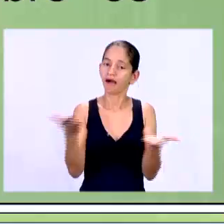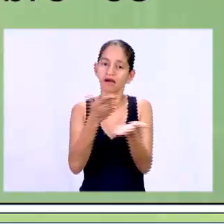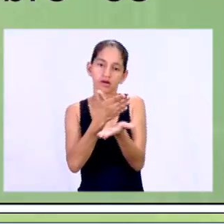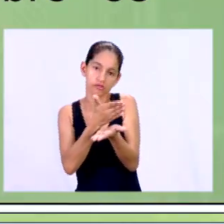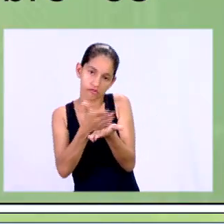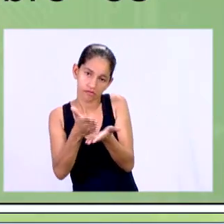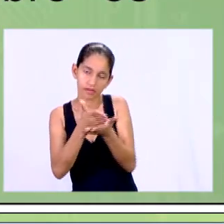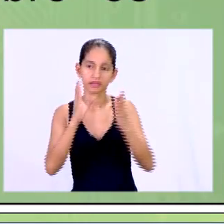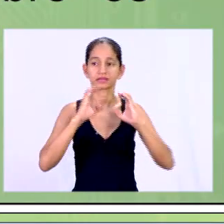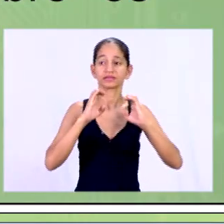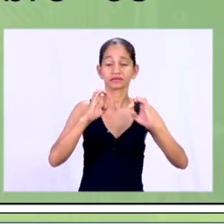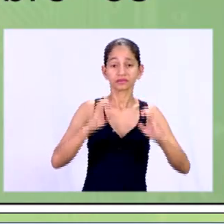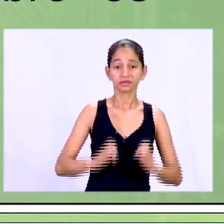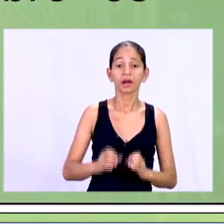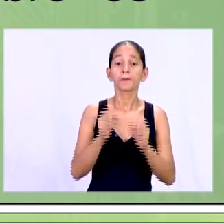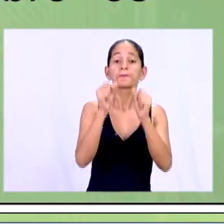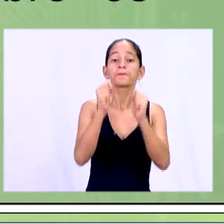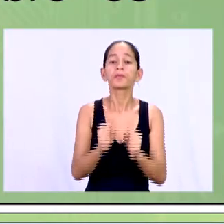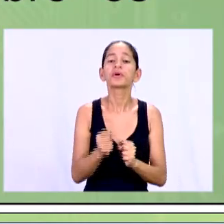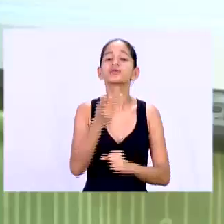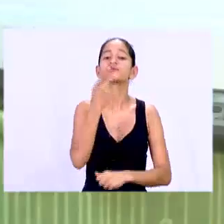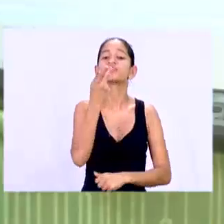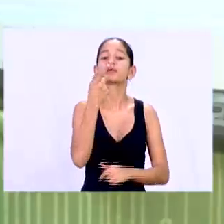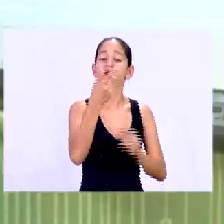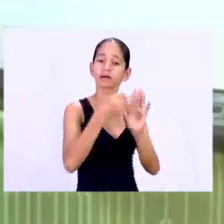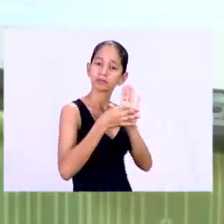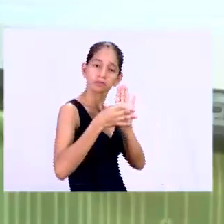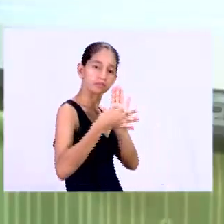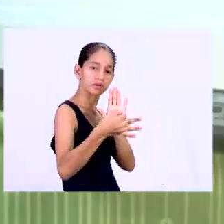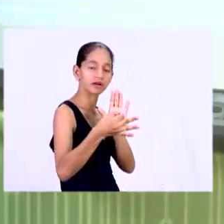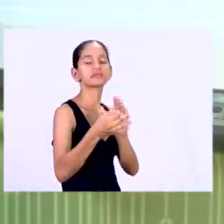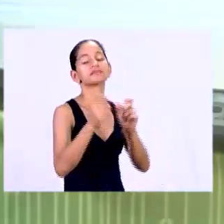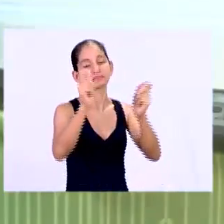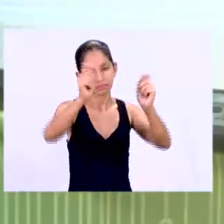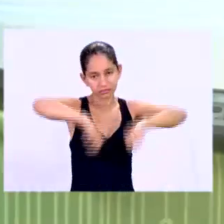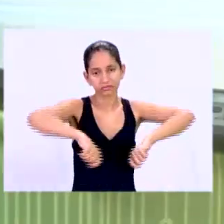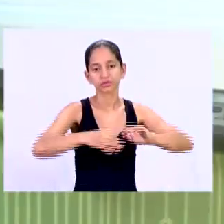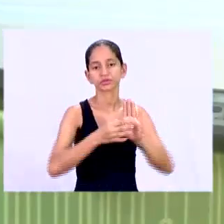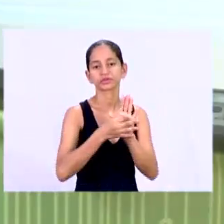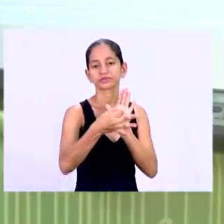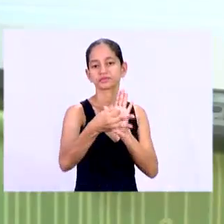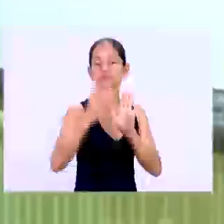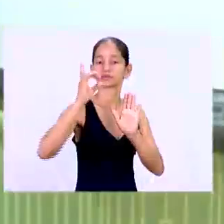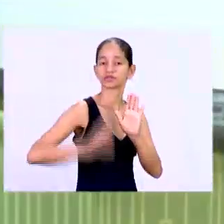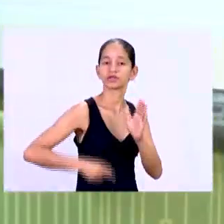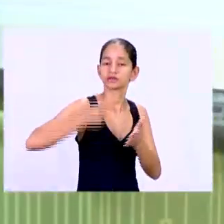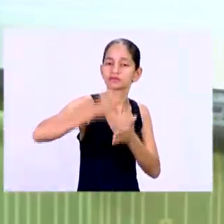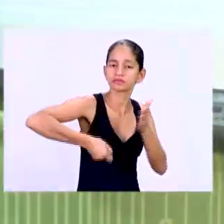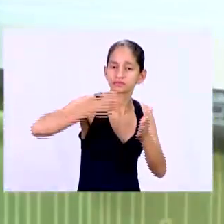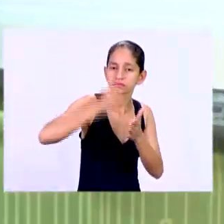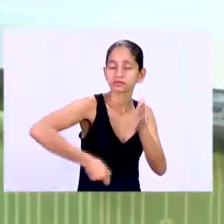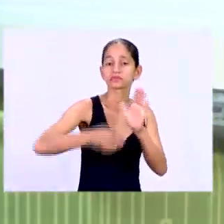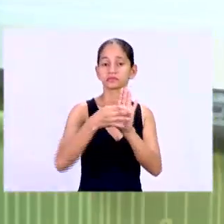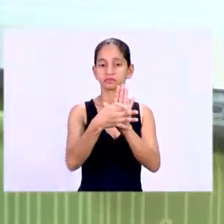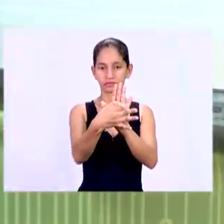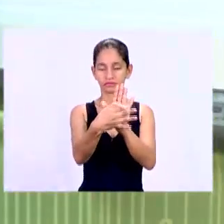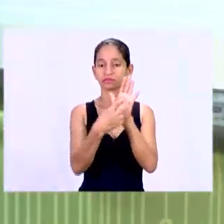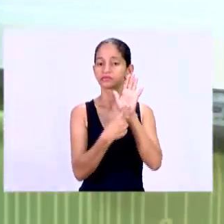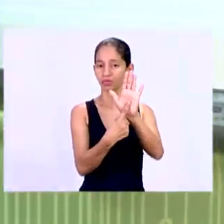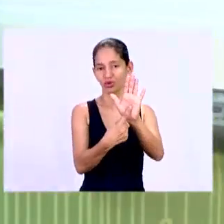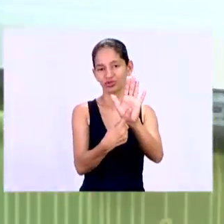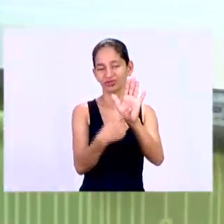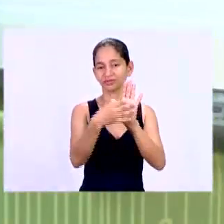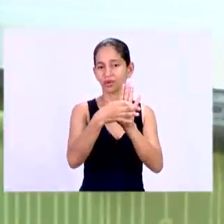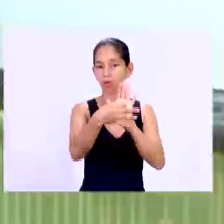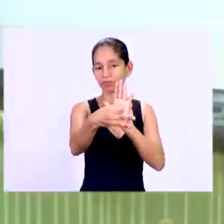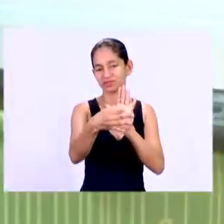ética, poder falar é um poder que todos nós temos e deveremos ter. Né? Então, o que a gente percebe na